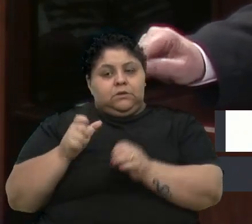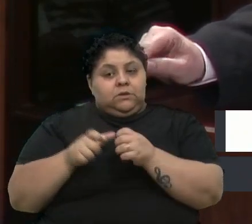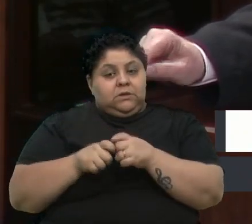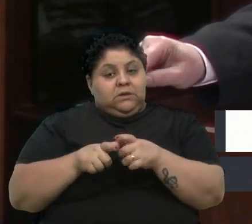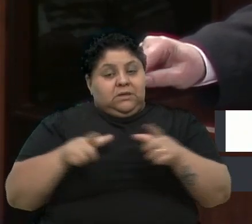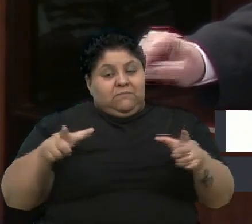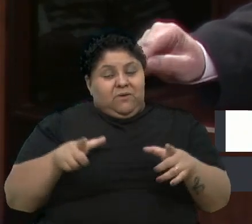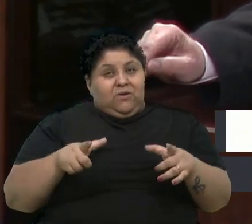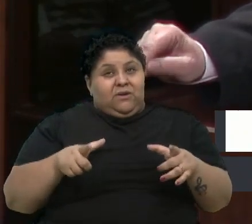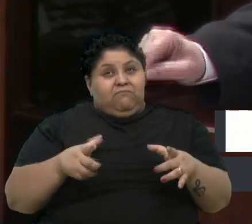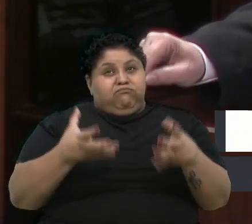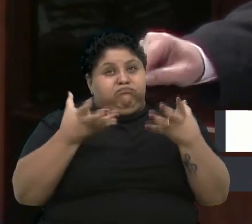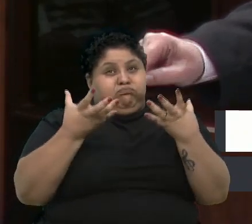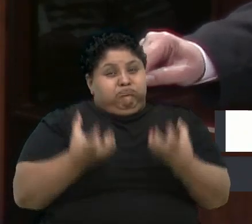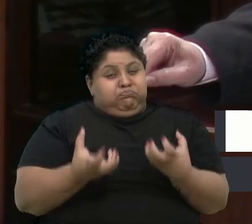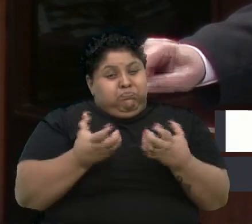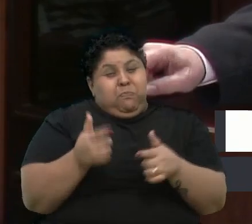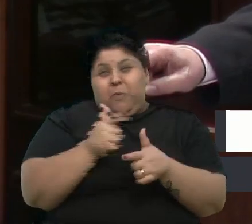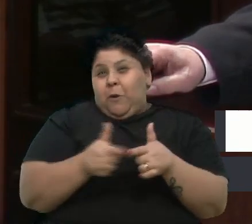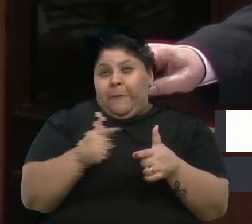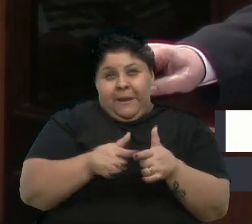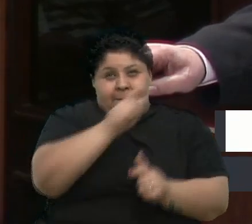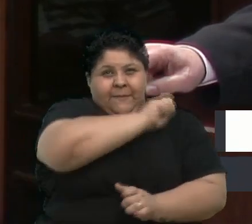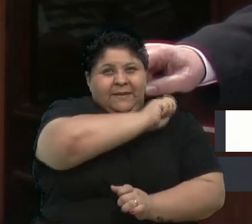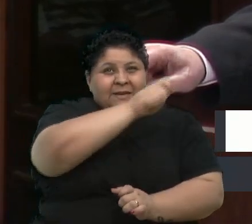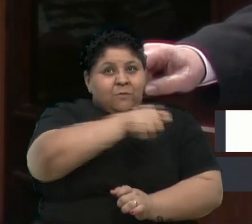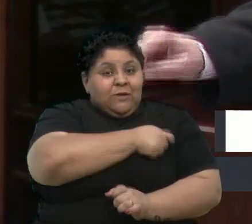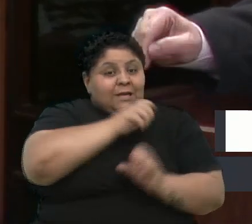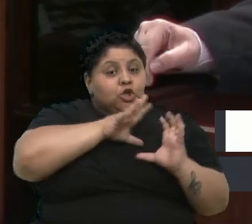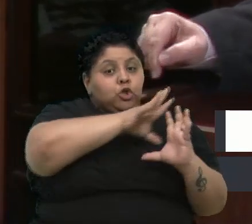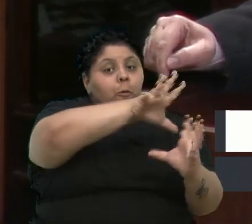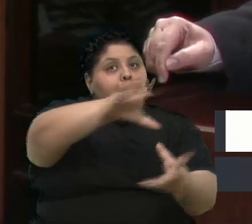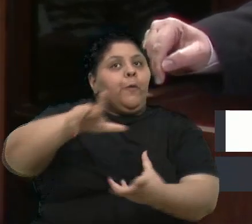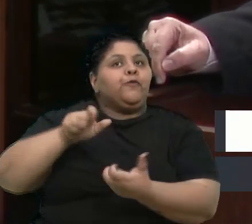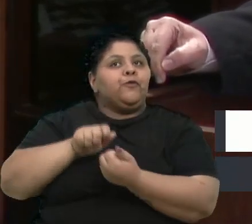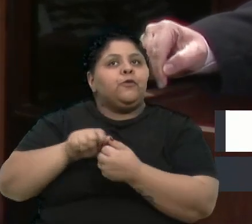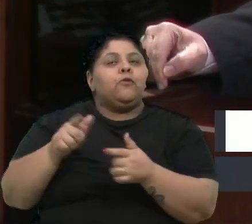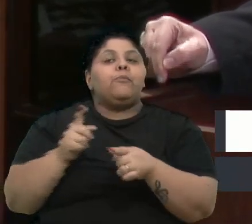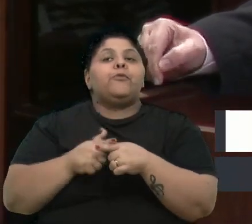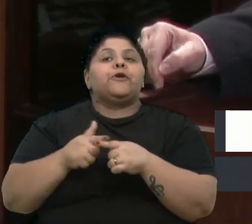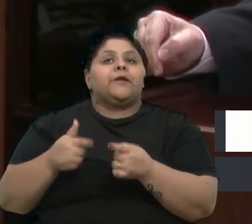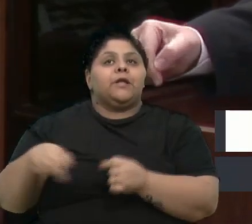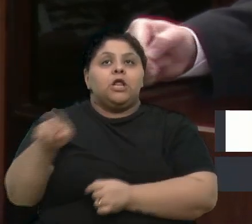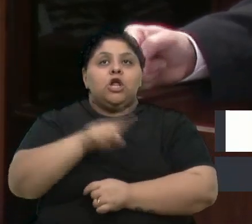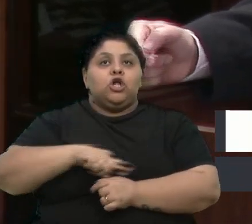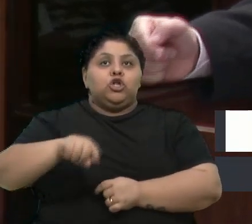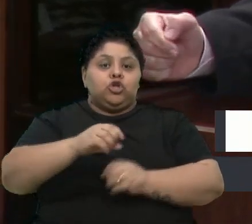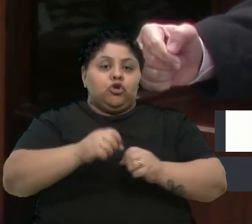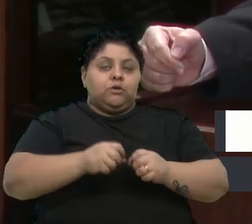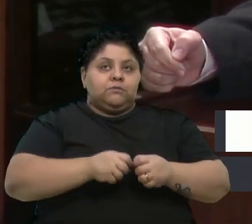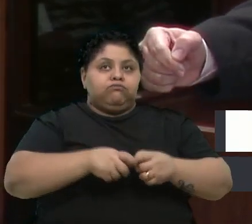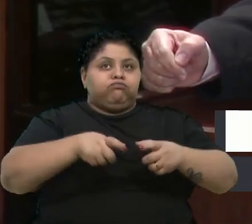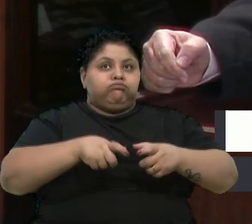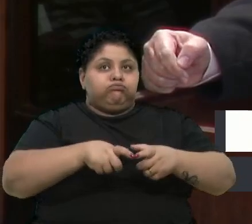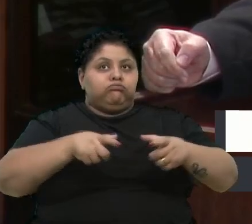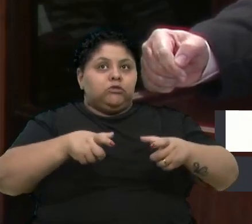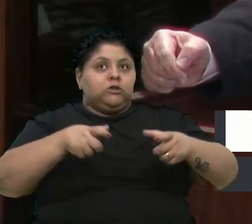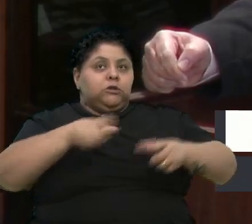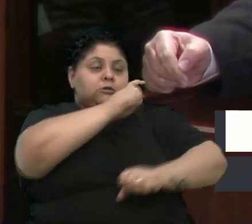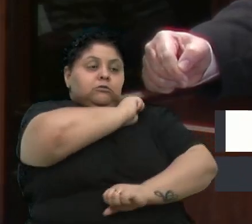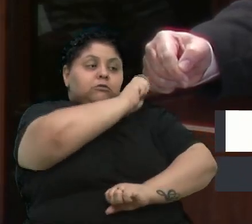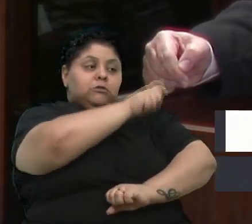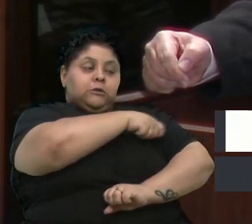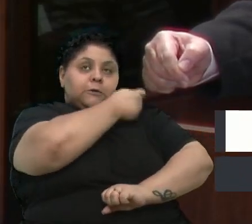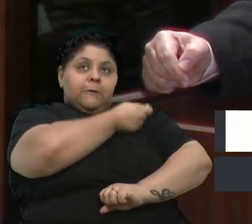carga tributária do planeta, porque nós vamos aumentar a receita do arcabouço fiscal